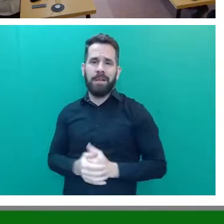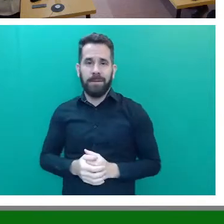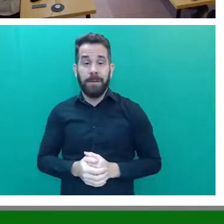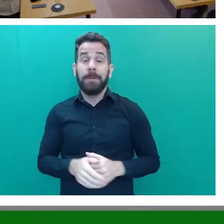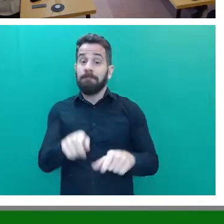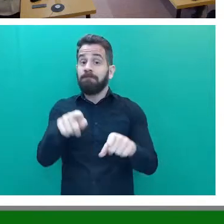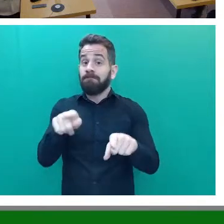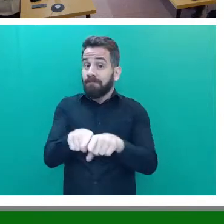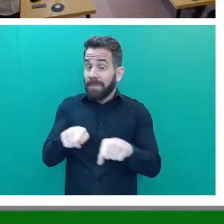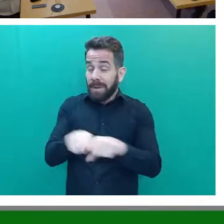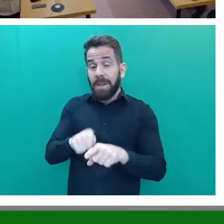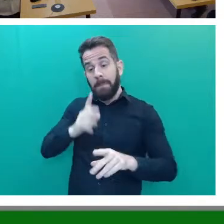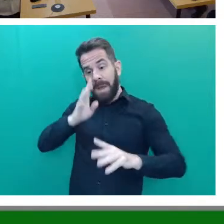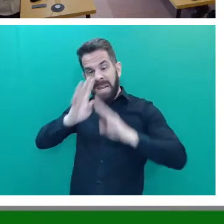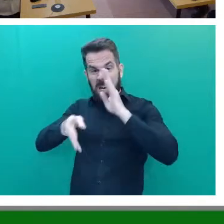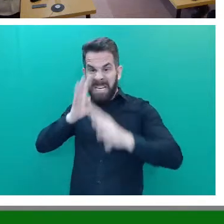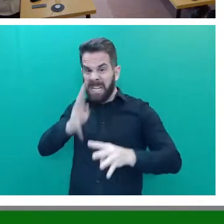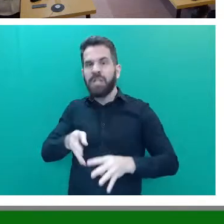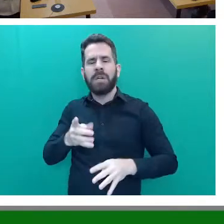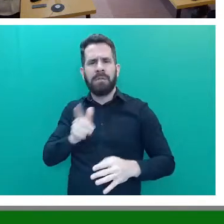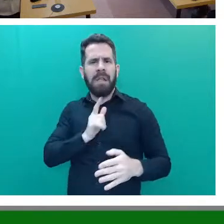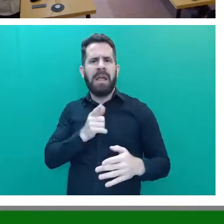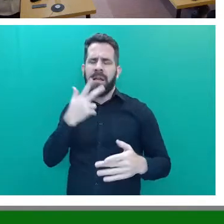apresentar limitações. Limitações